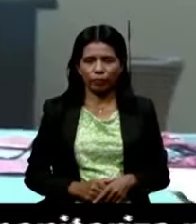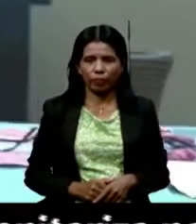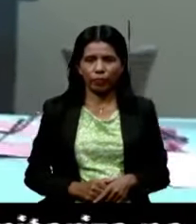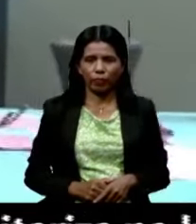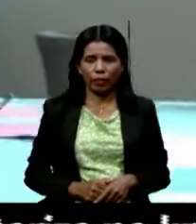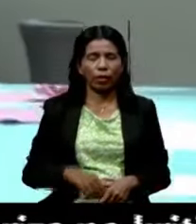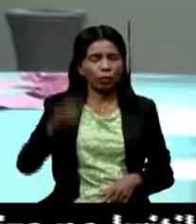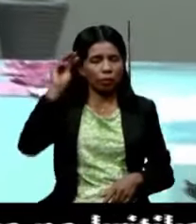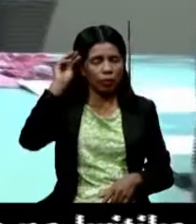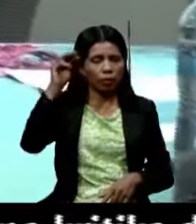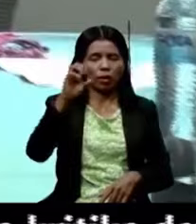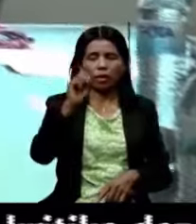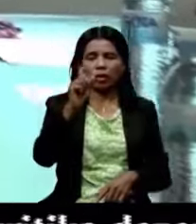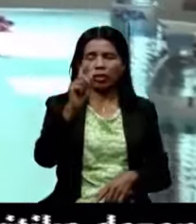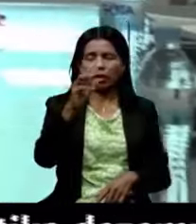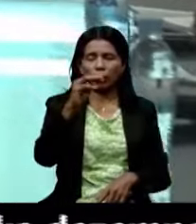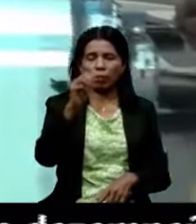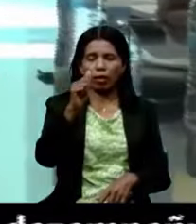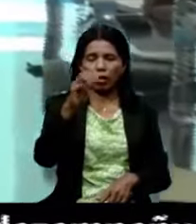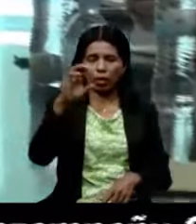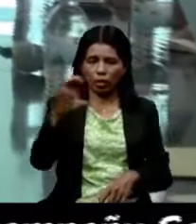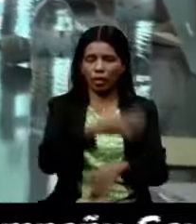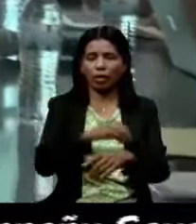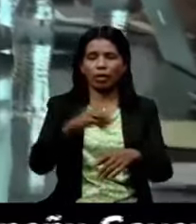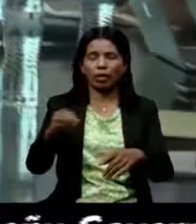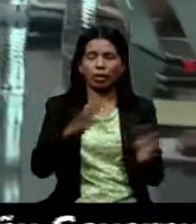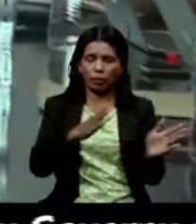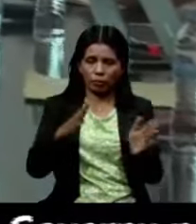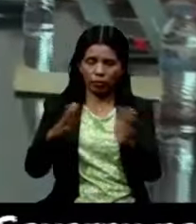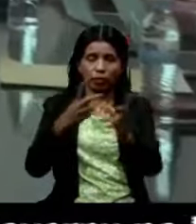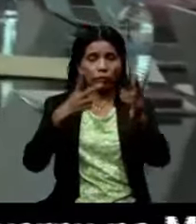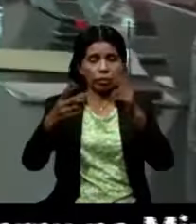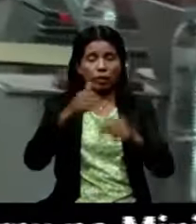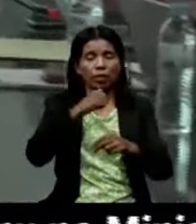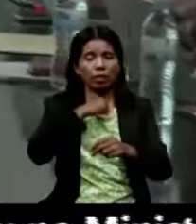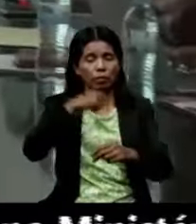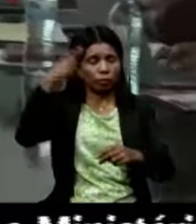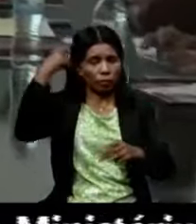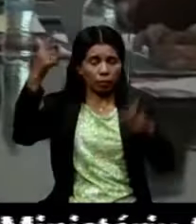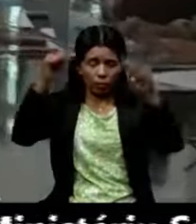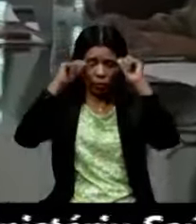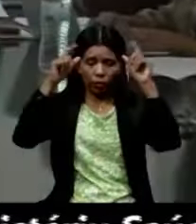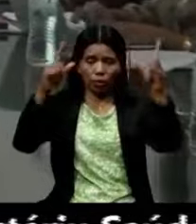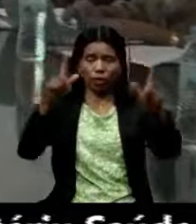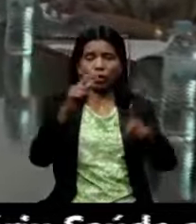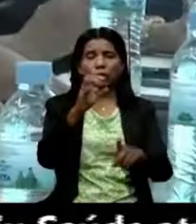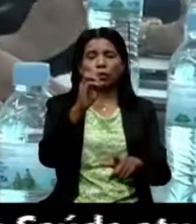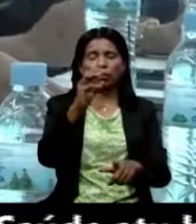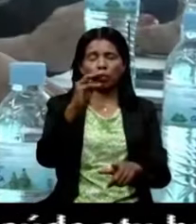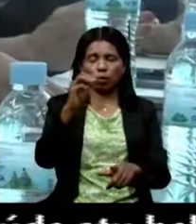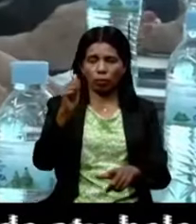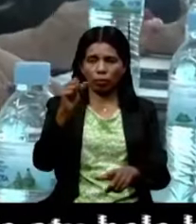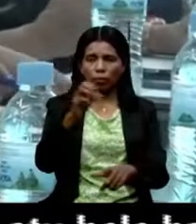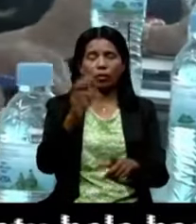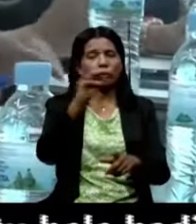Ministro da Administração Estatal, no presidente comissão organizadora da preparação visita a Papa Francisco mai Timor-Leste, Tomás do Rosário Cabral, segunda nem, à